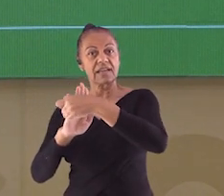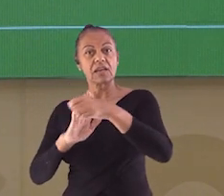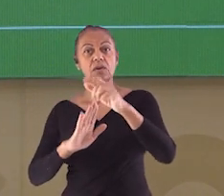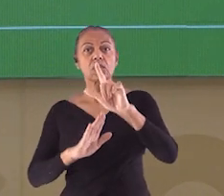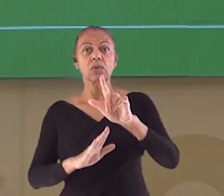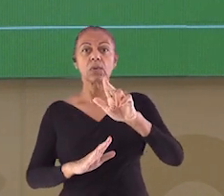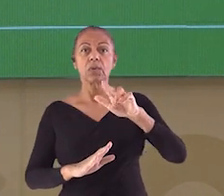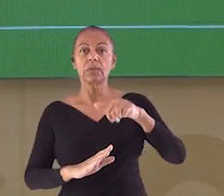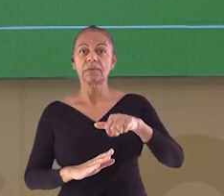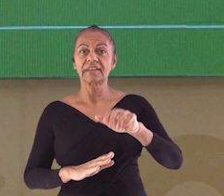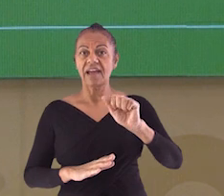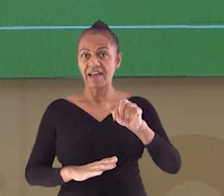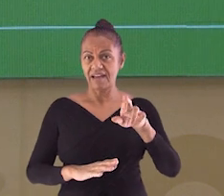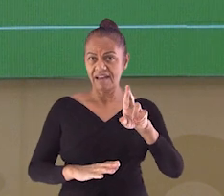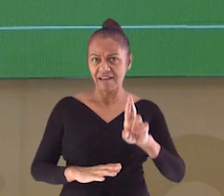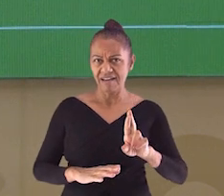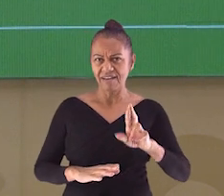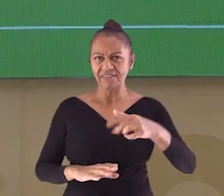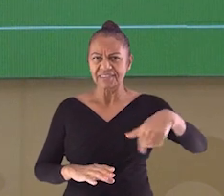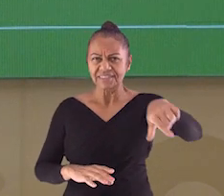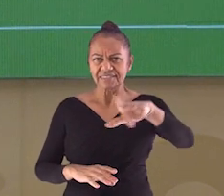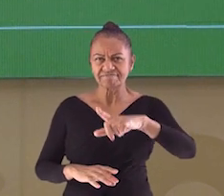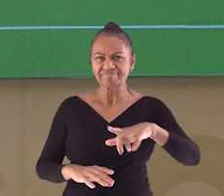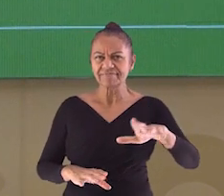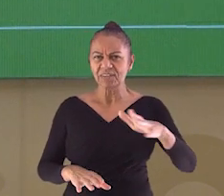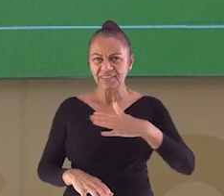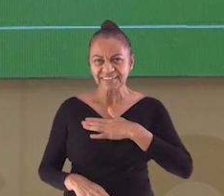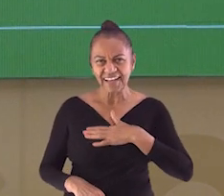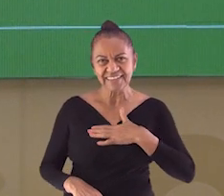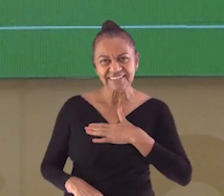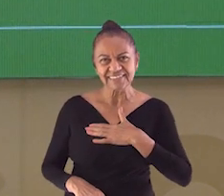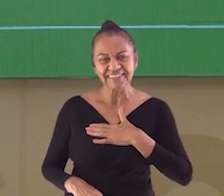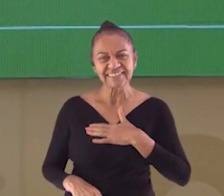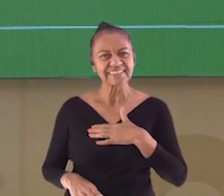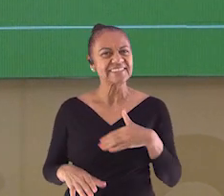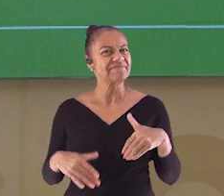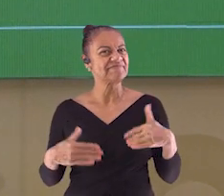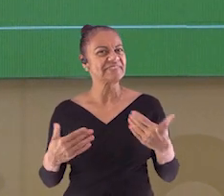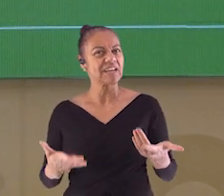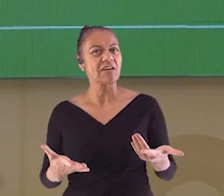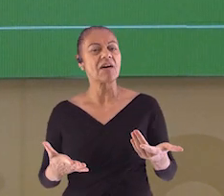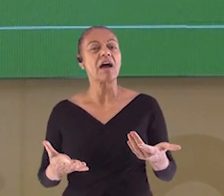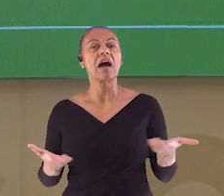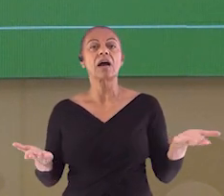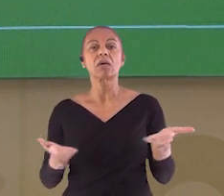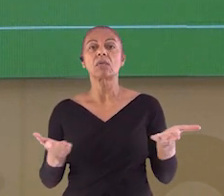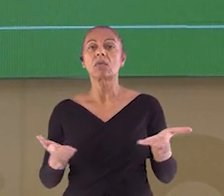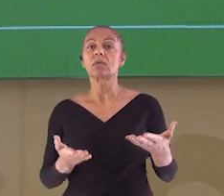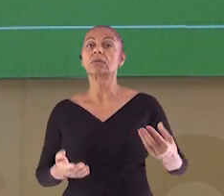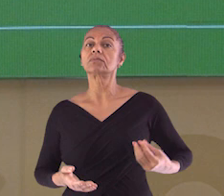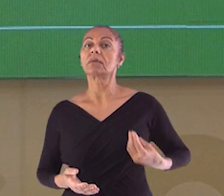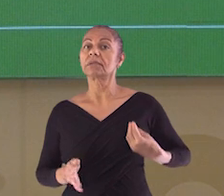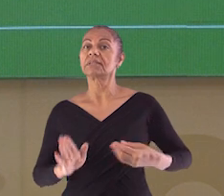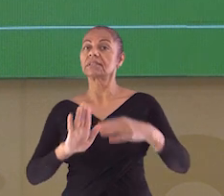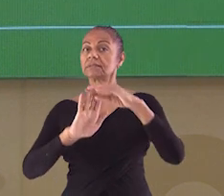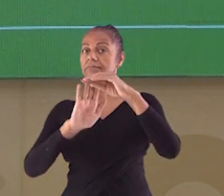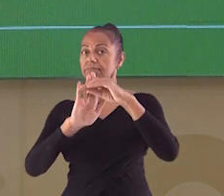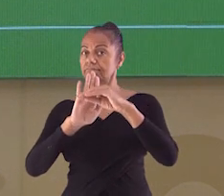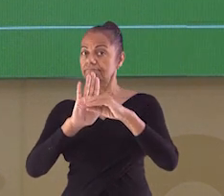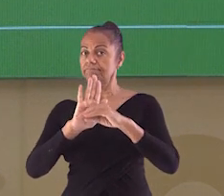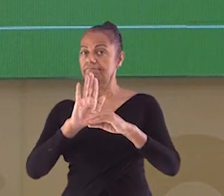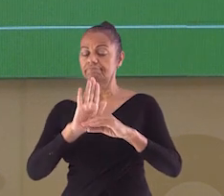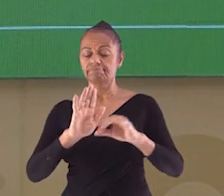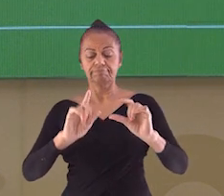lunar? Espero que sim. Bom, mas antes, deixe a sua presença aqui comigo. Pegue seu